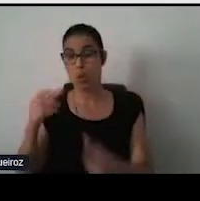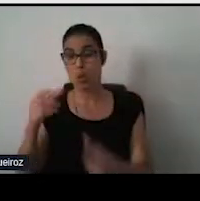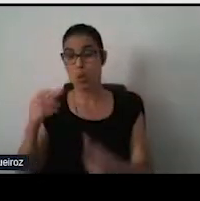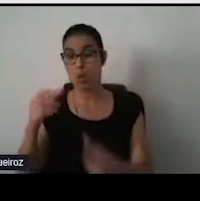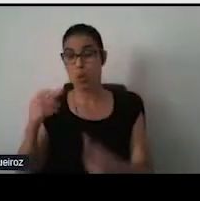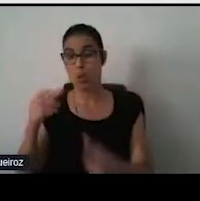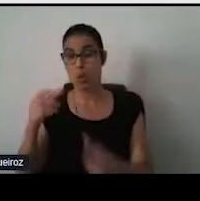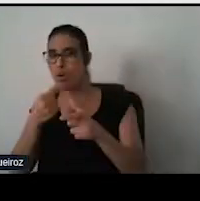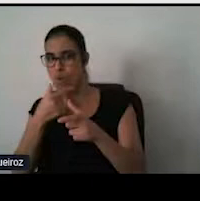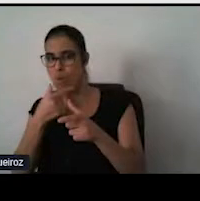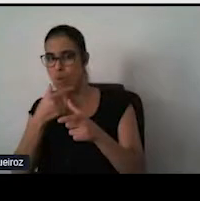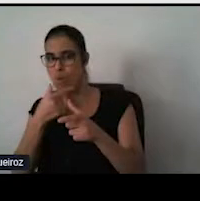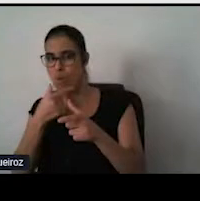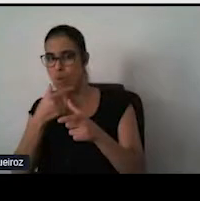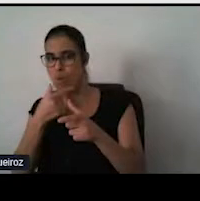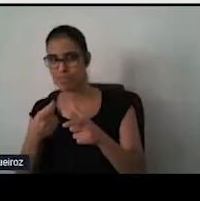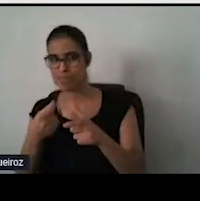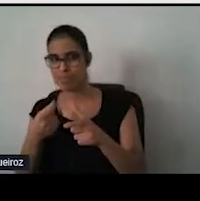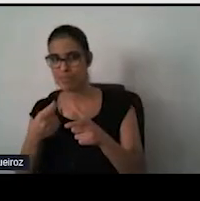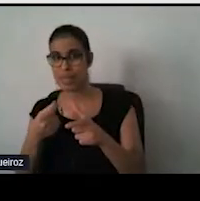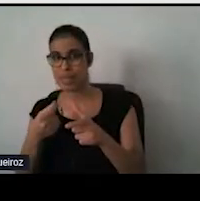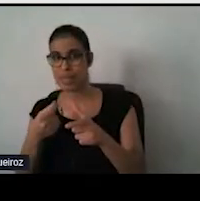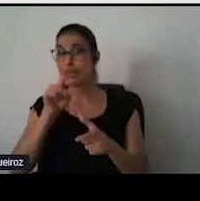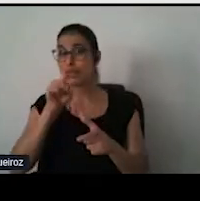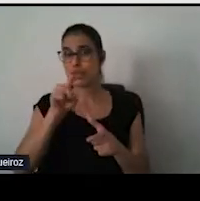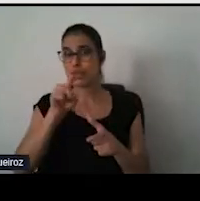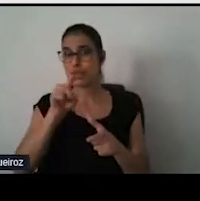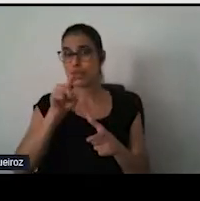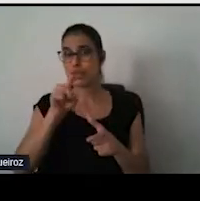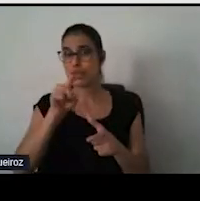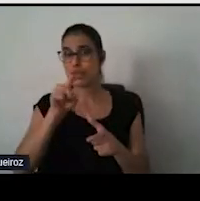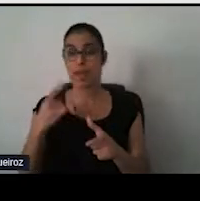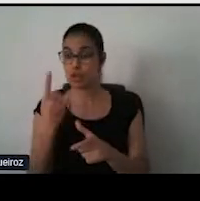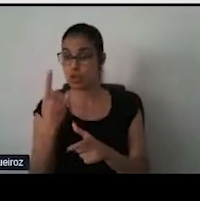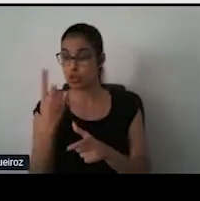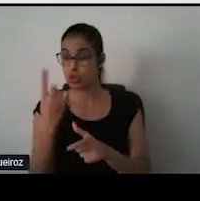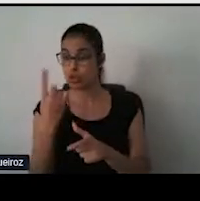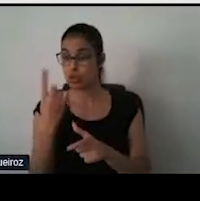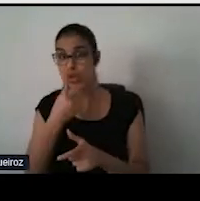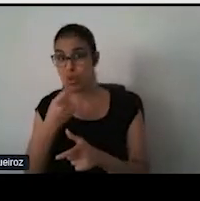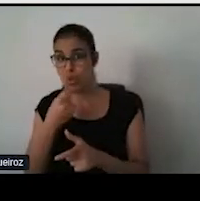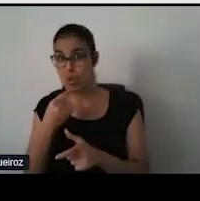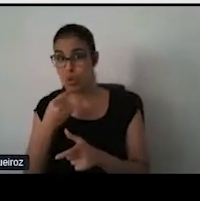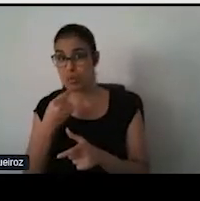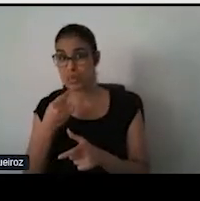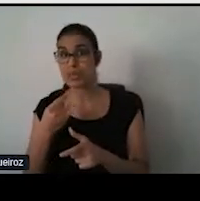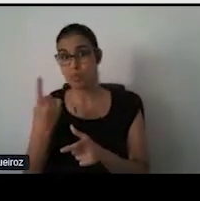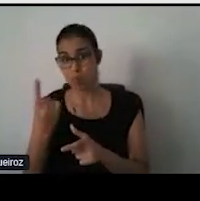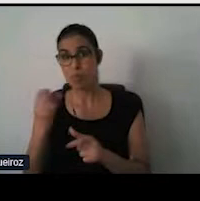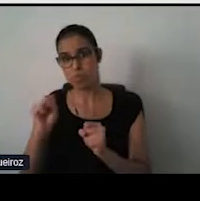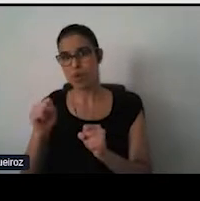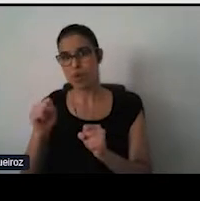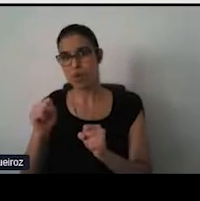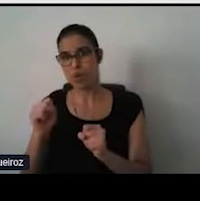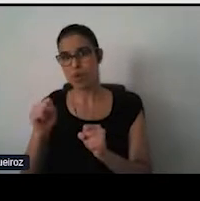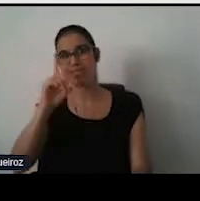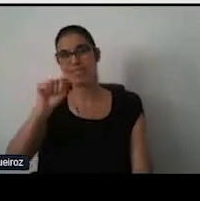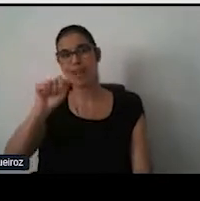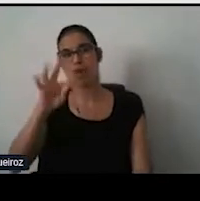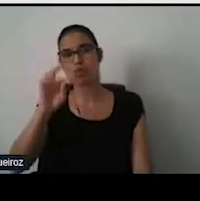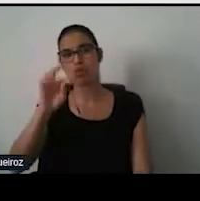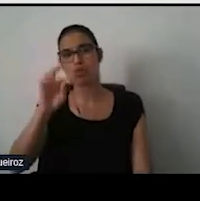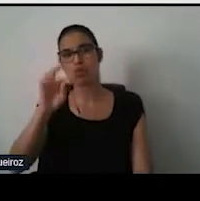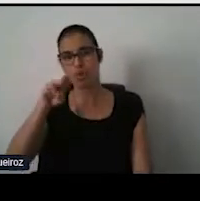daltonismo. Então, se você tiver entre 12 homens, é possível que um deles seja daltônico. Então, pode ser que você trabalhe com